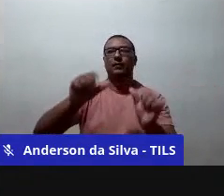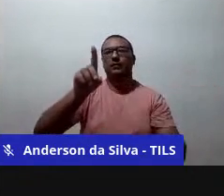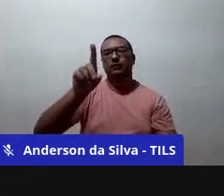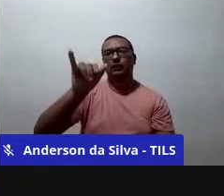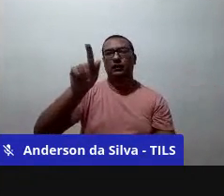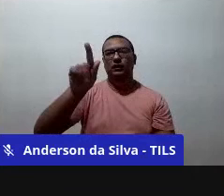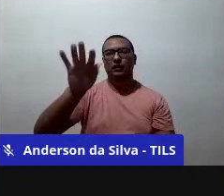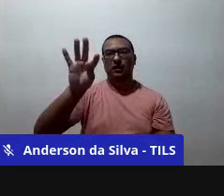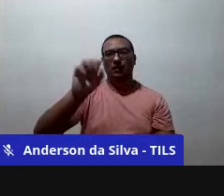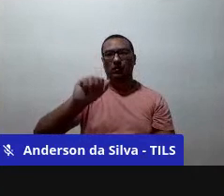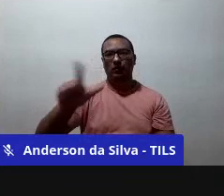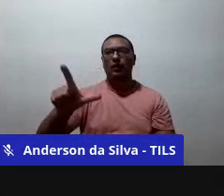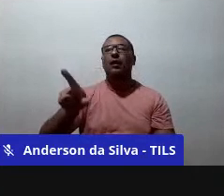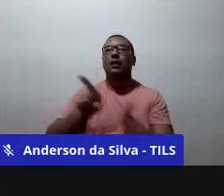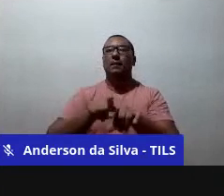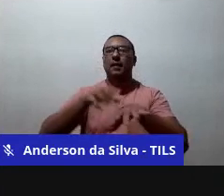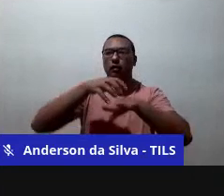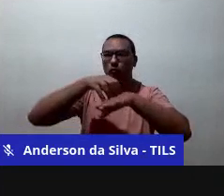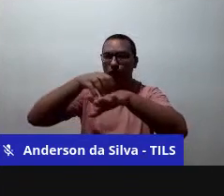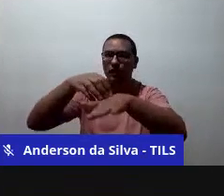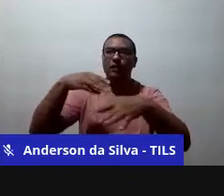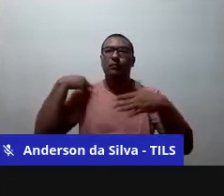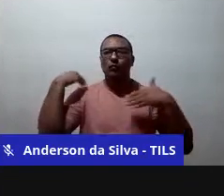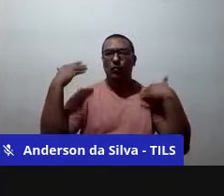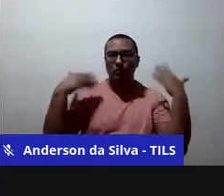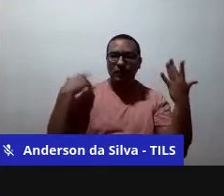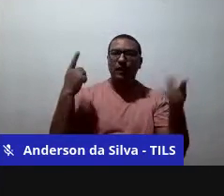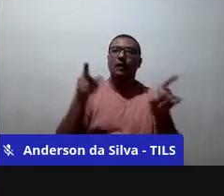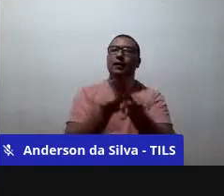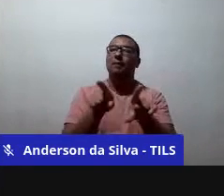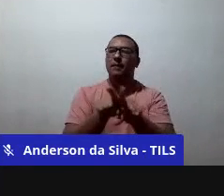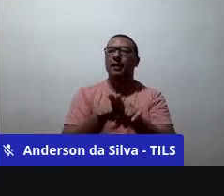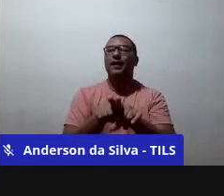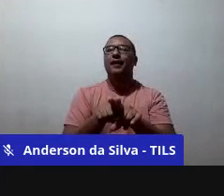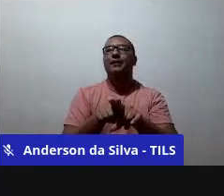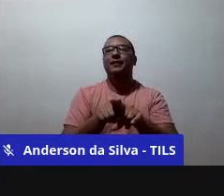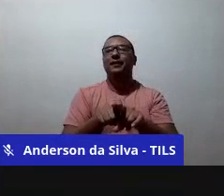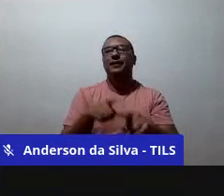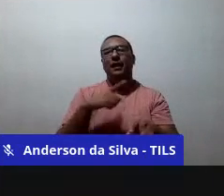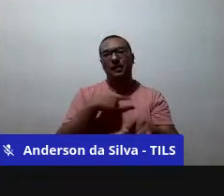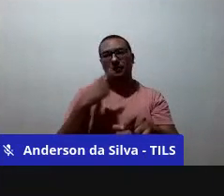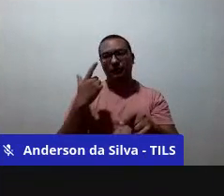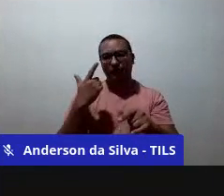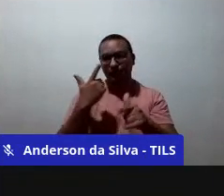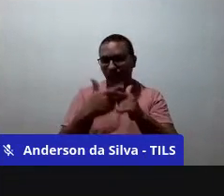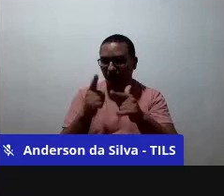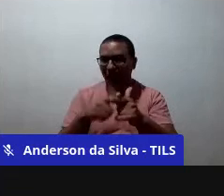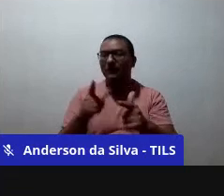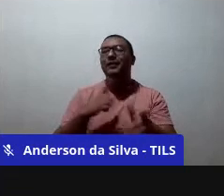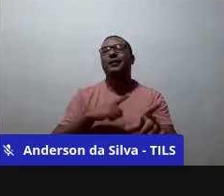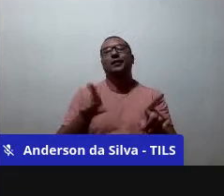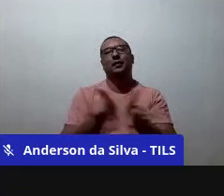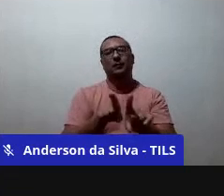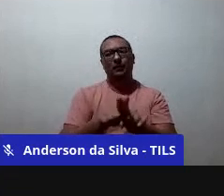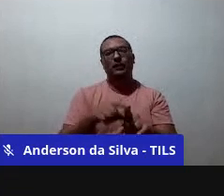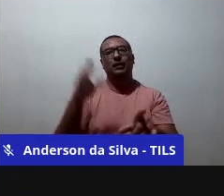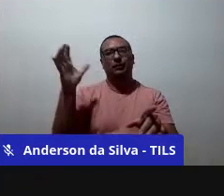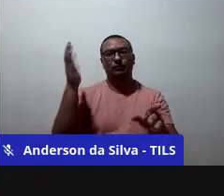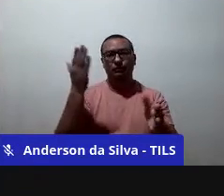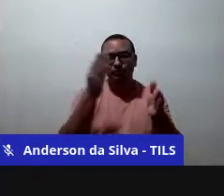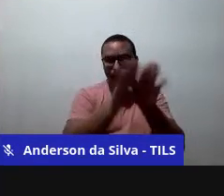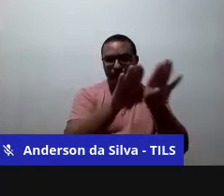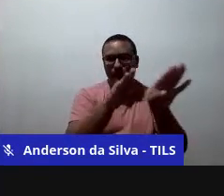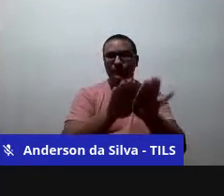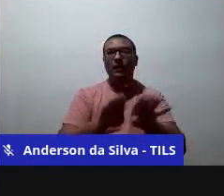O setor de turismo e hospitalidade também é outro setor que já vinha sendo atingido antes da pandemia, mas